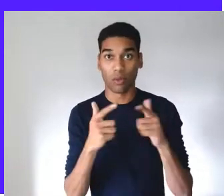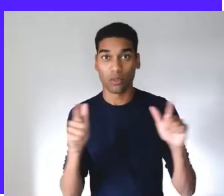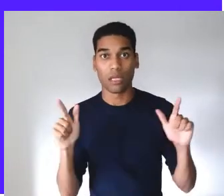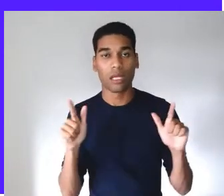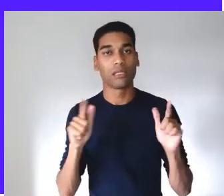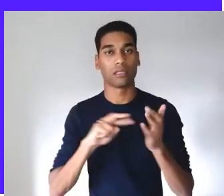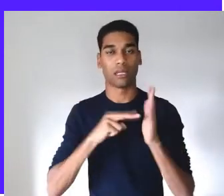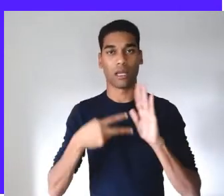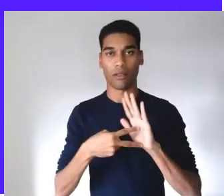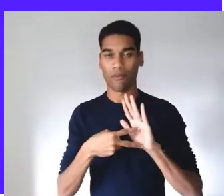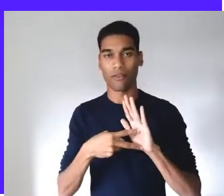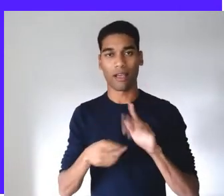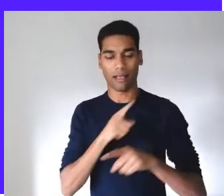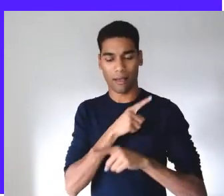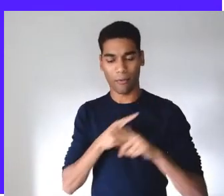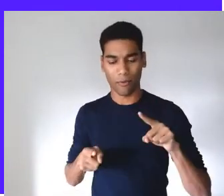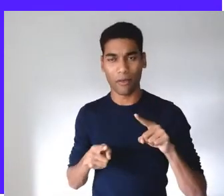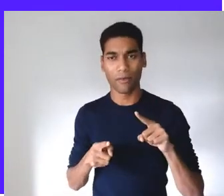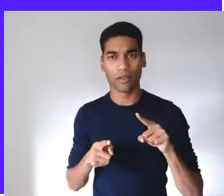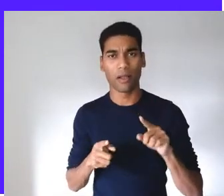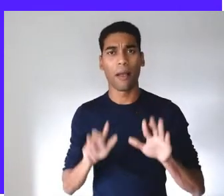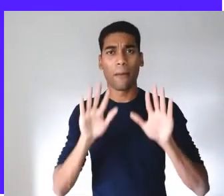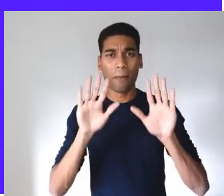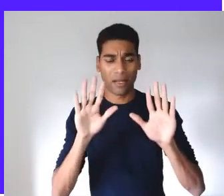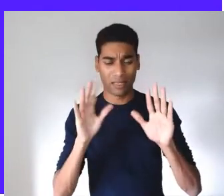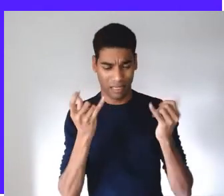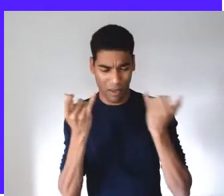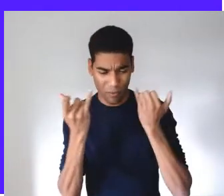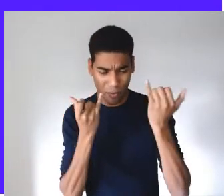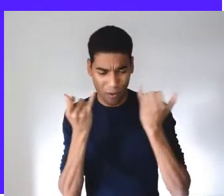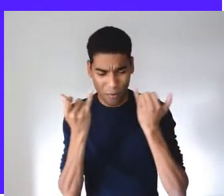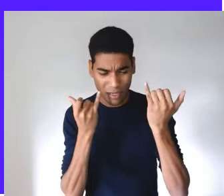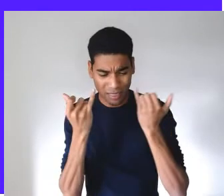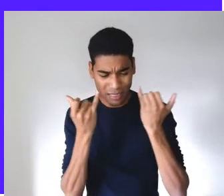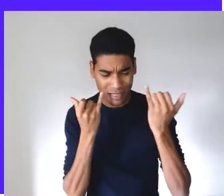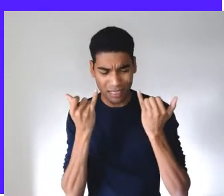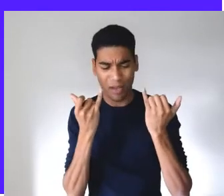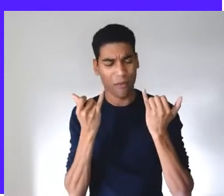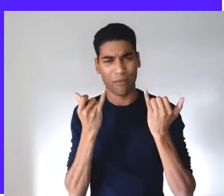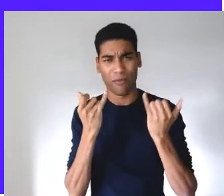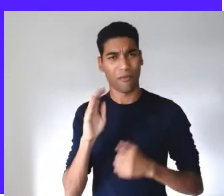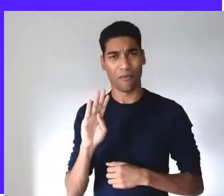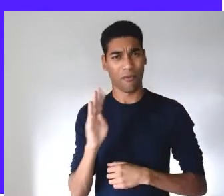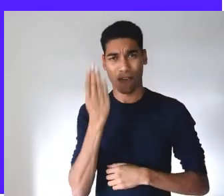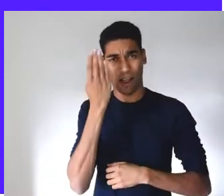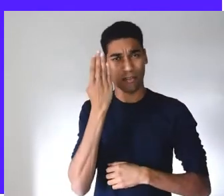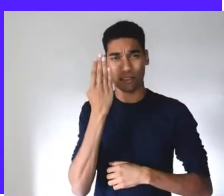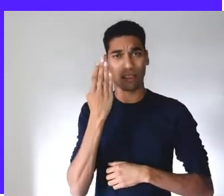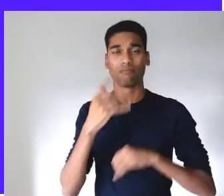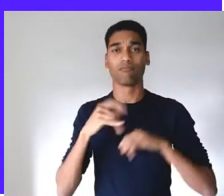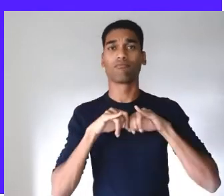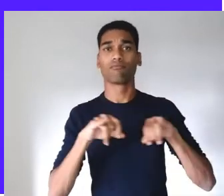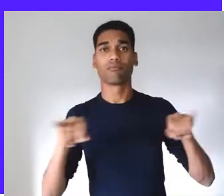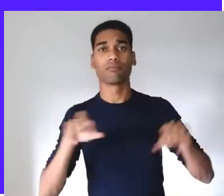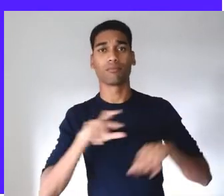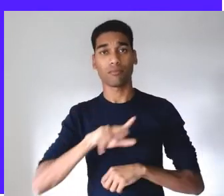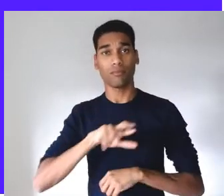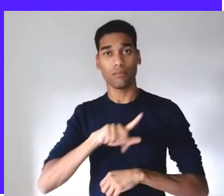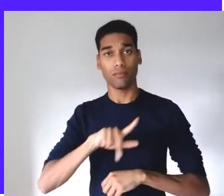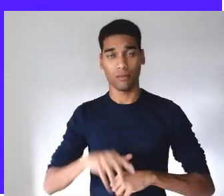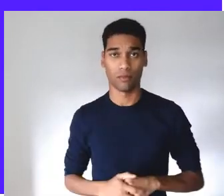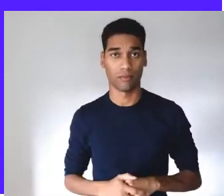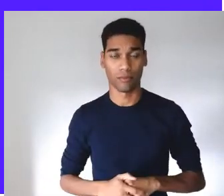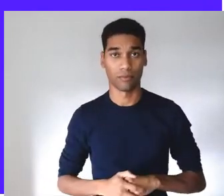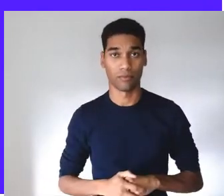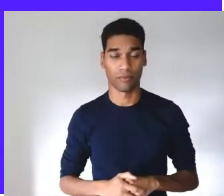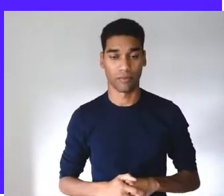notícia falsa não é notícia. Portanto, informação falsa não pode ser dada, porque ela não é informação. Ela é só